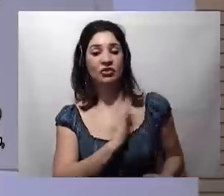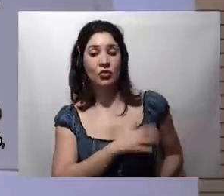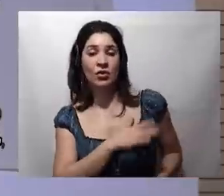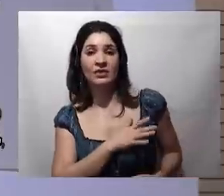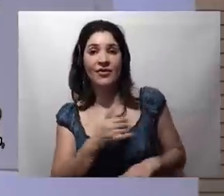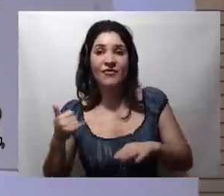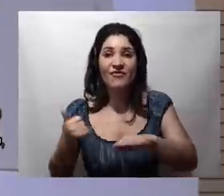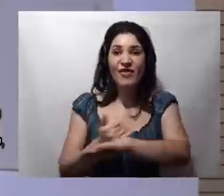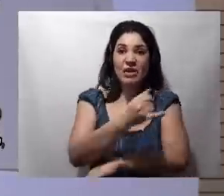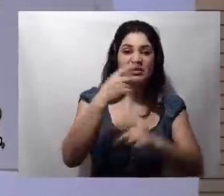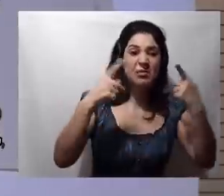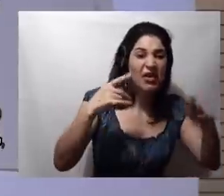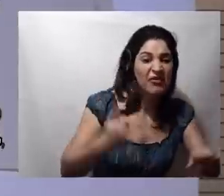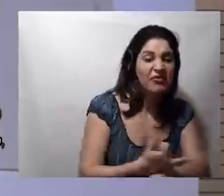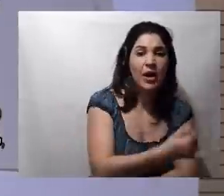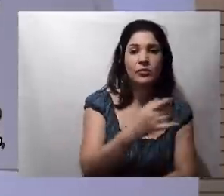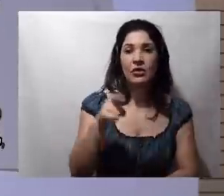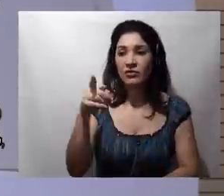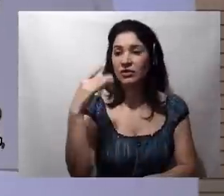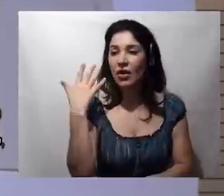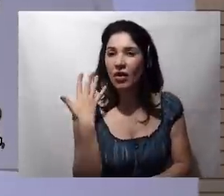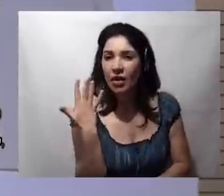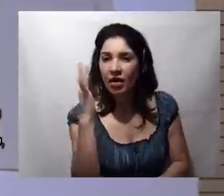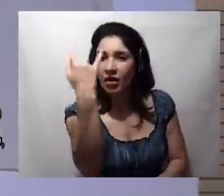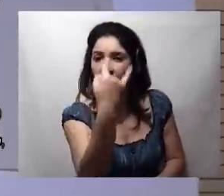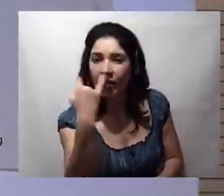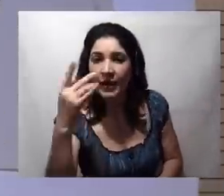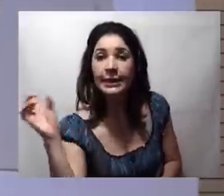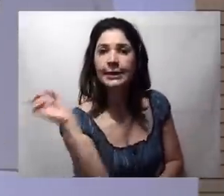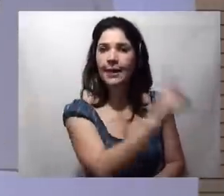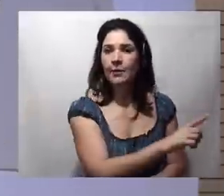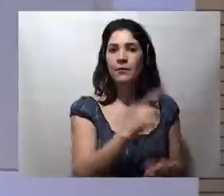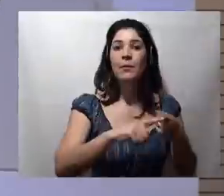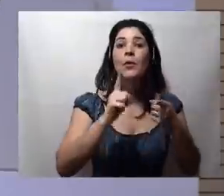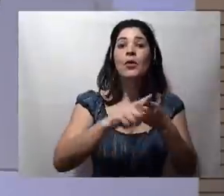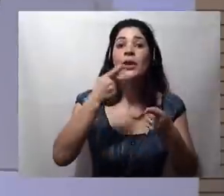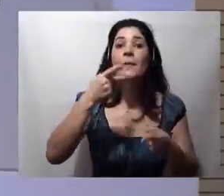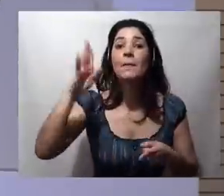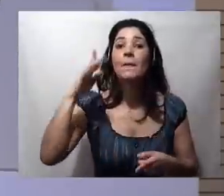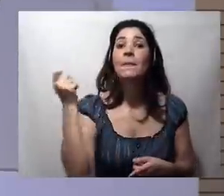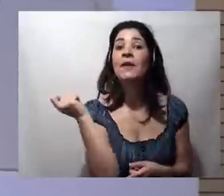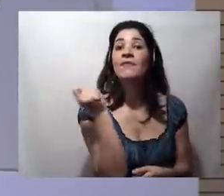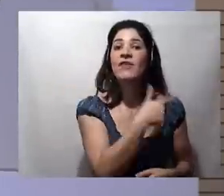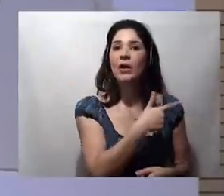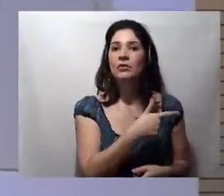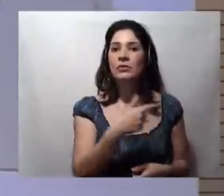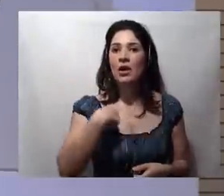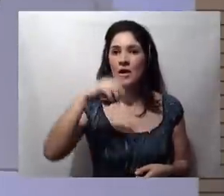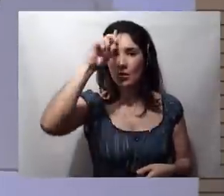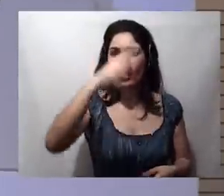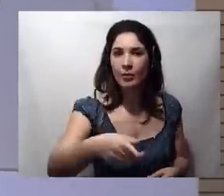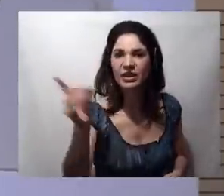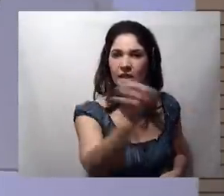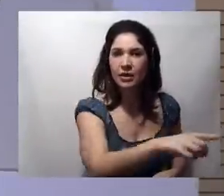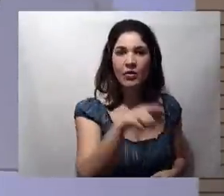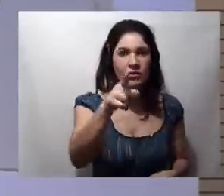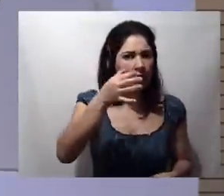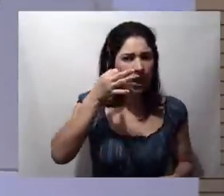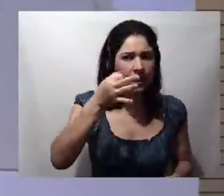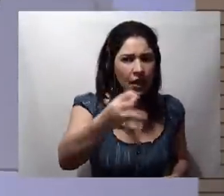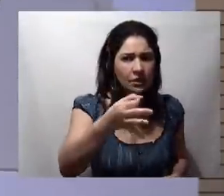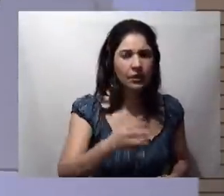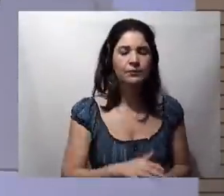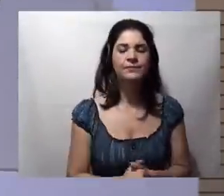deles o ou desejos dos seus corações eles profetizam falsamente em meu nome eu não os enviei presta